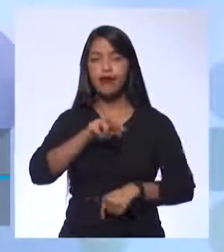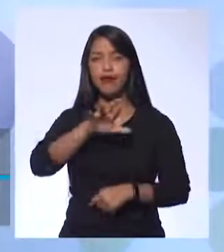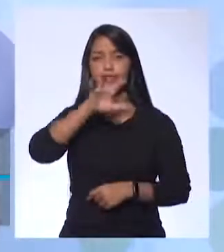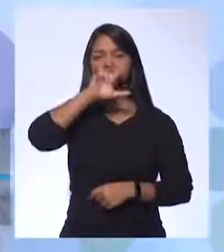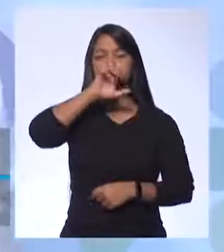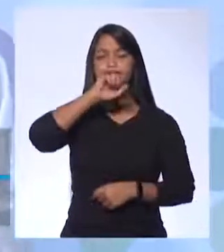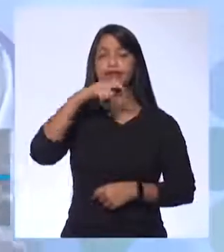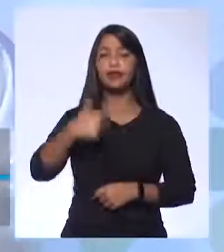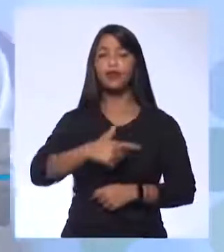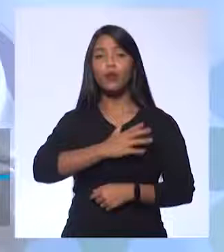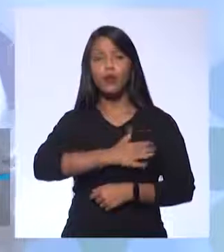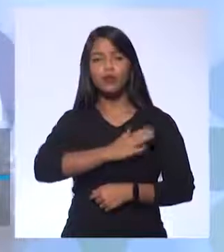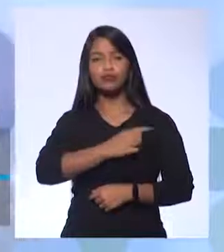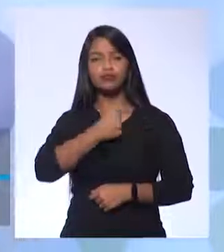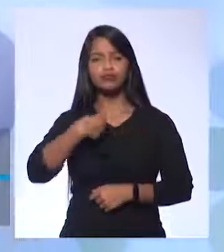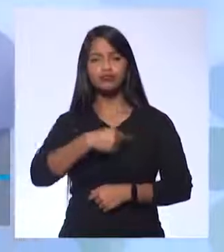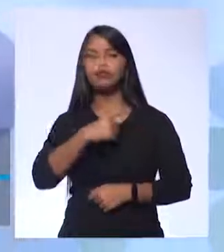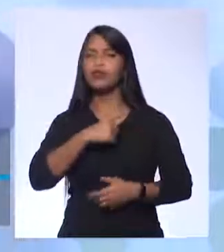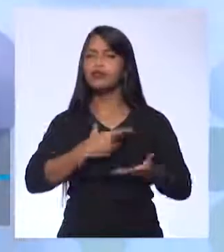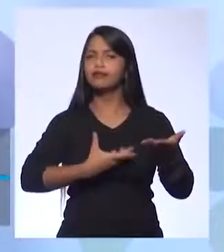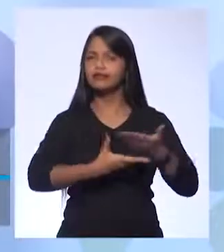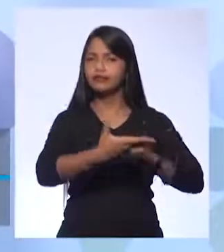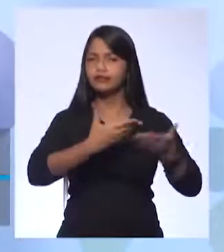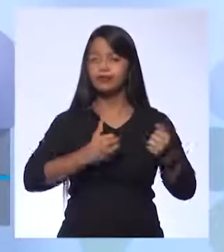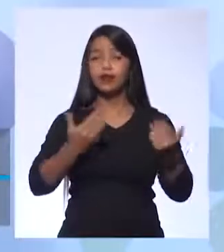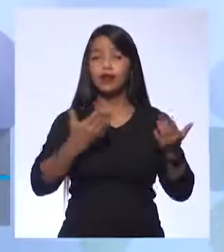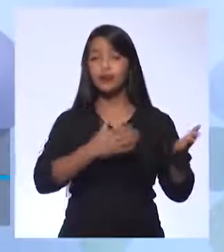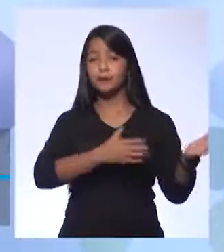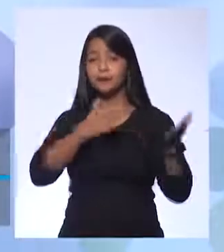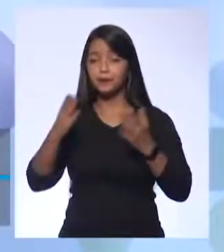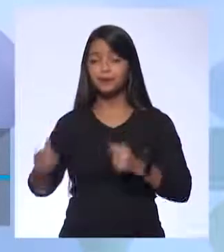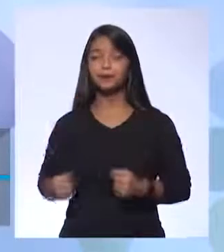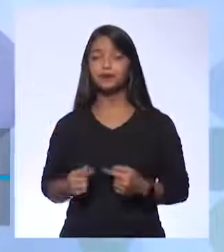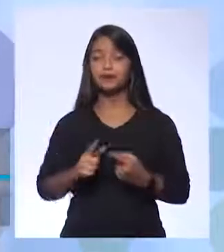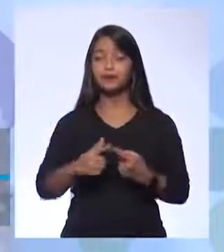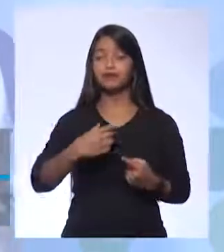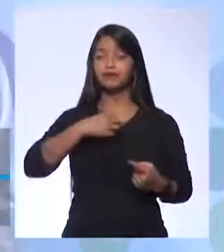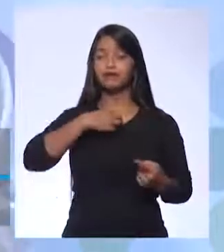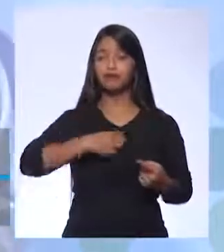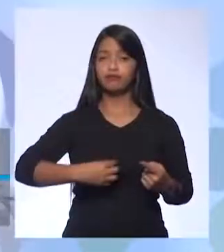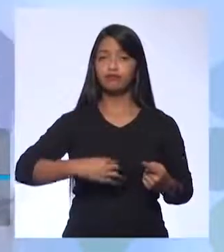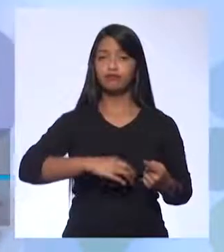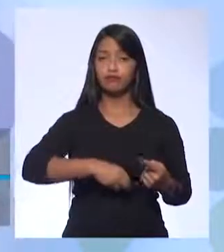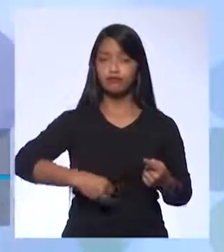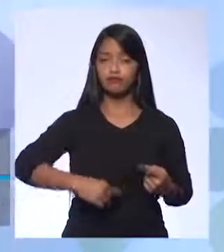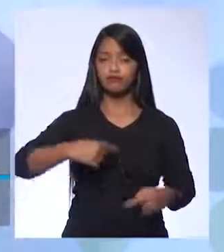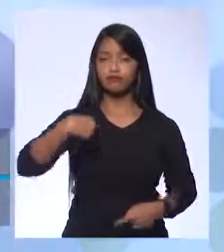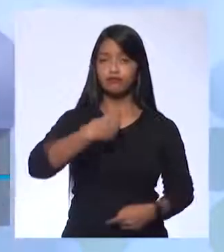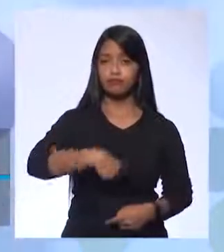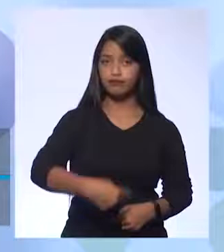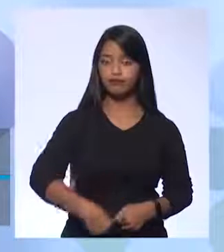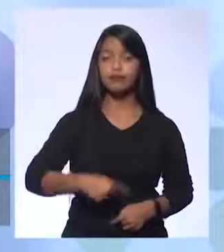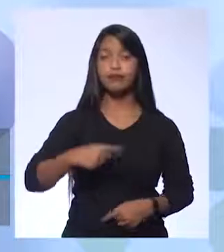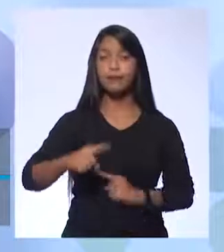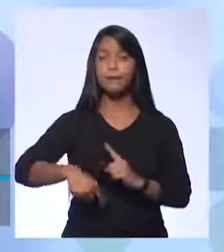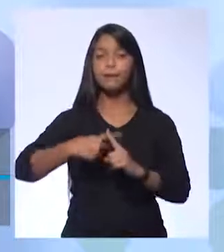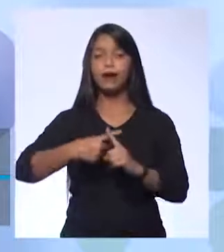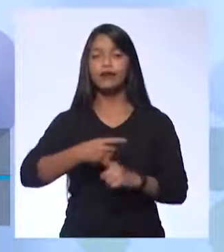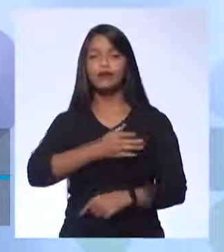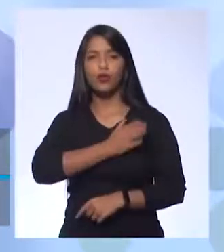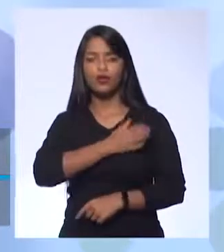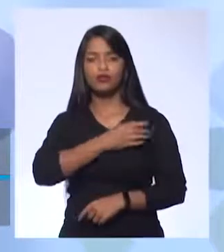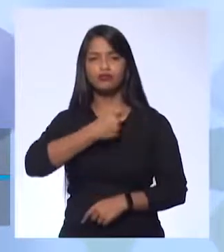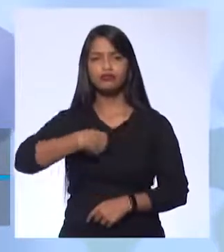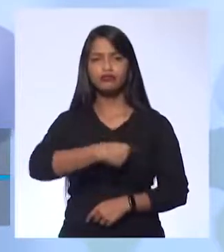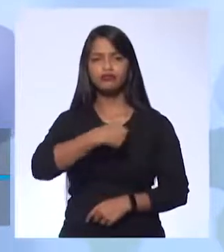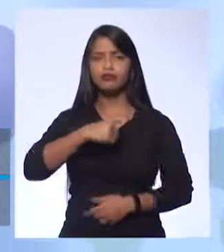cardiovascular. Agora eu vou falar um pouquinho como interage o sistema digestório com o sistema cardiovascular, tá ok? Então, ó, você